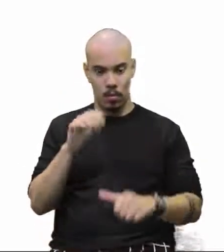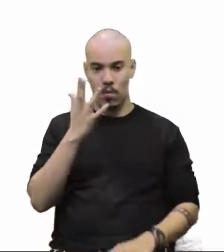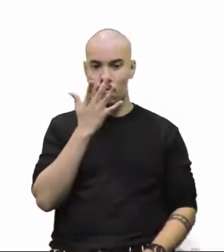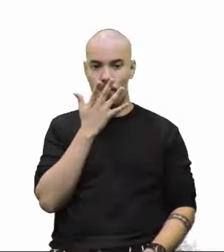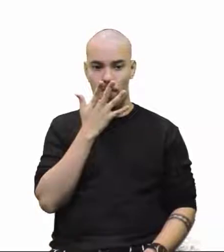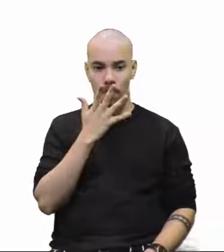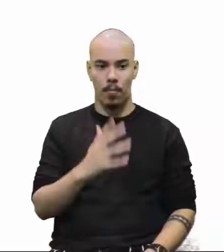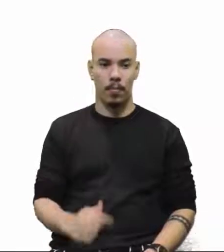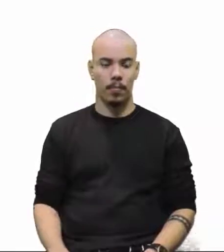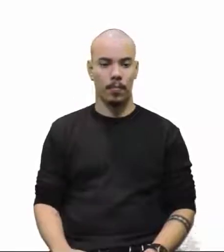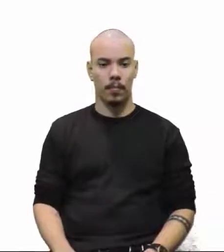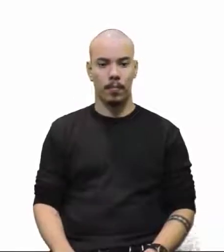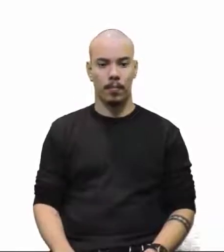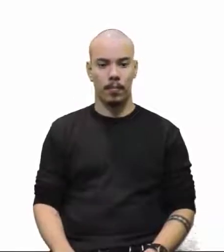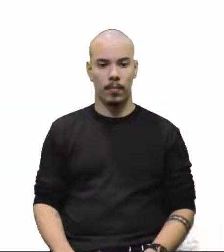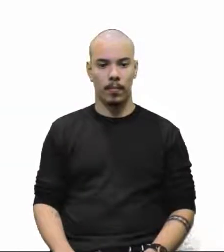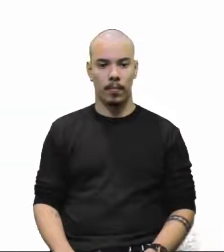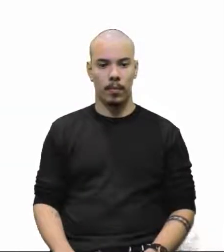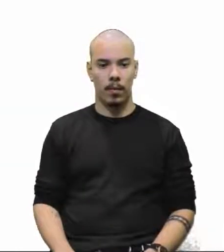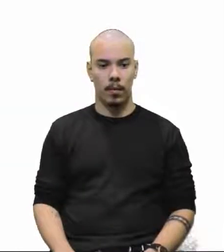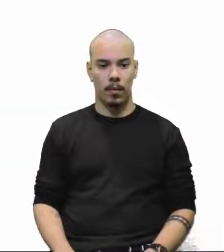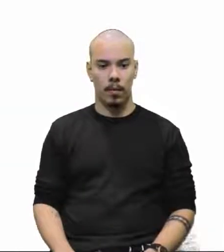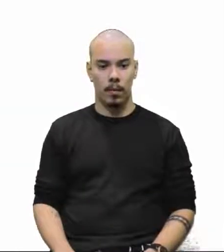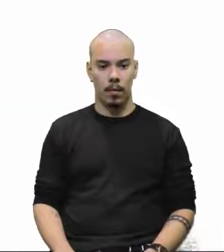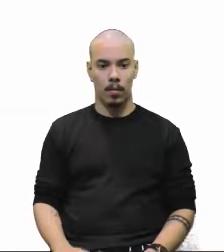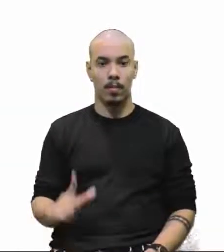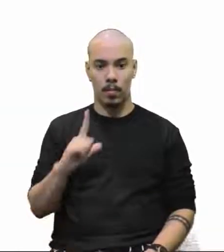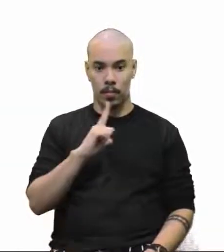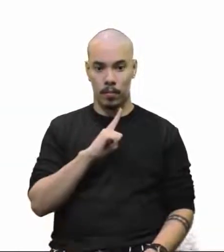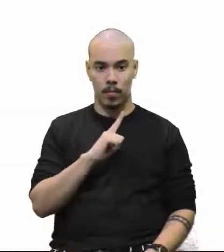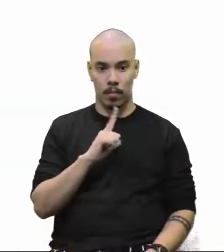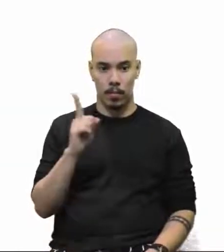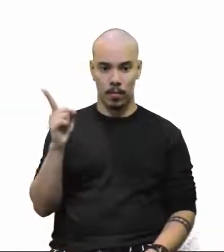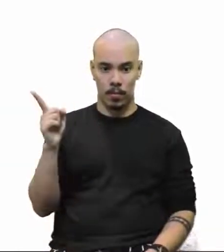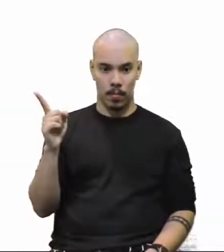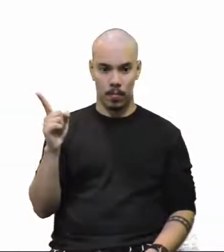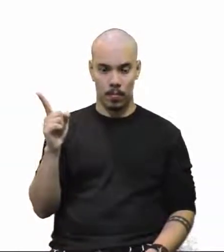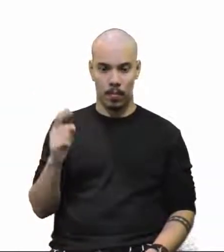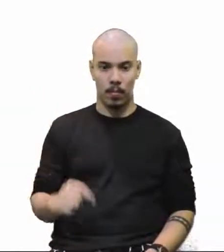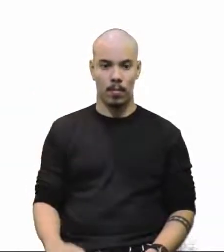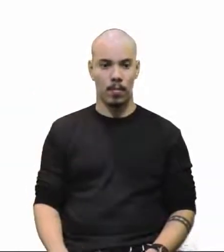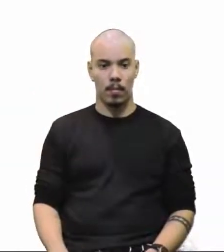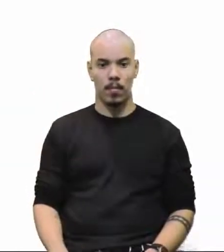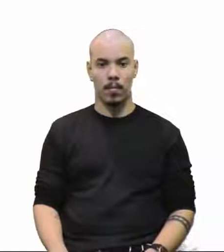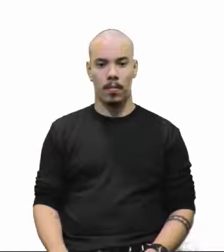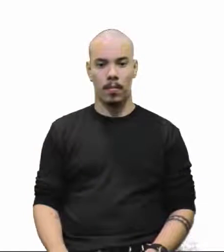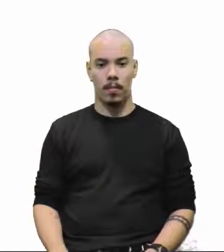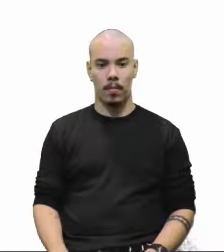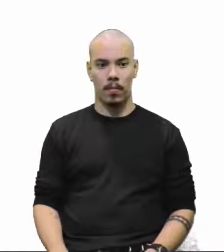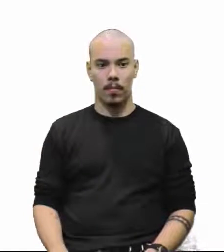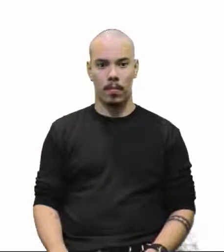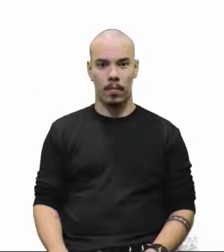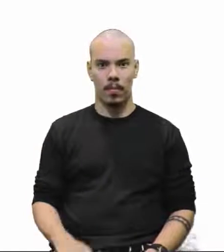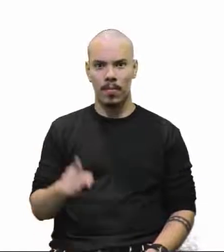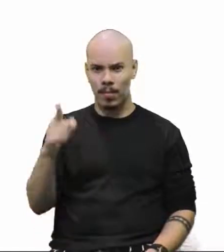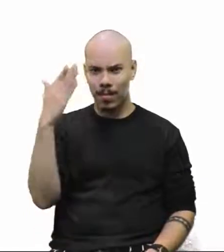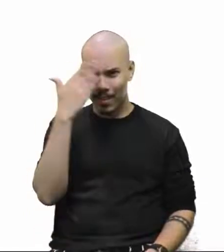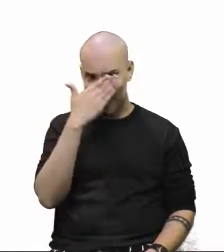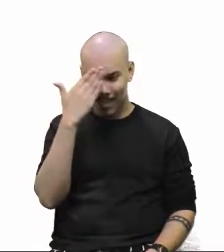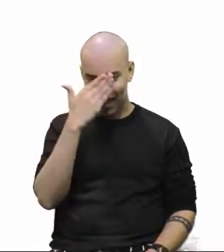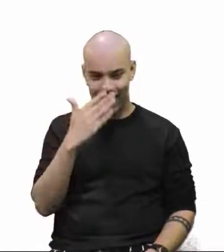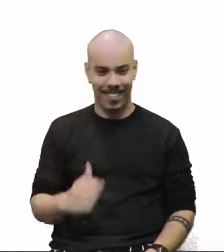aqui para amarelo. Pronto. Então aqui eu tenho ó, campo, Amarelo carga. não enxerga. Professor, só está precisando usar